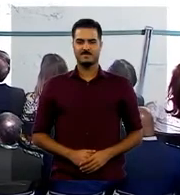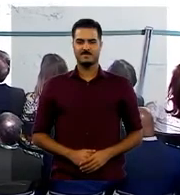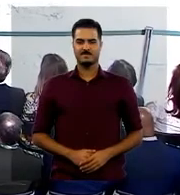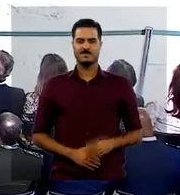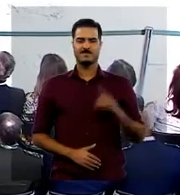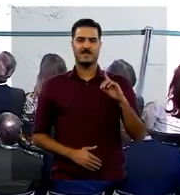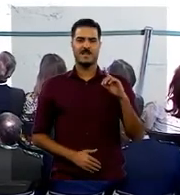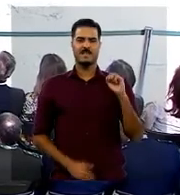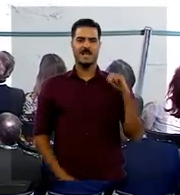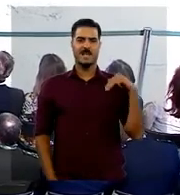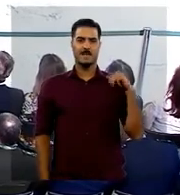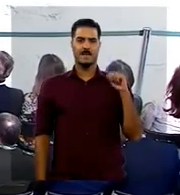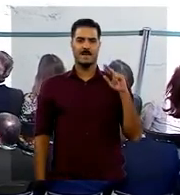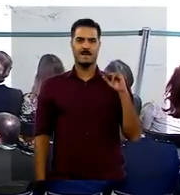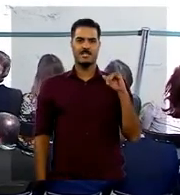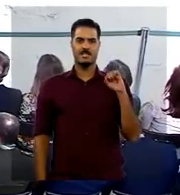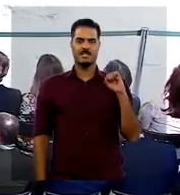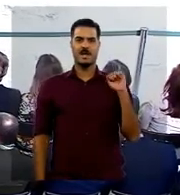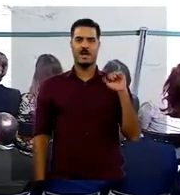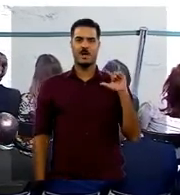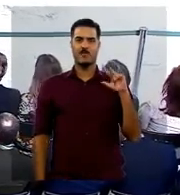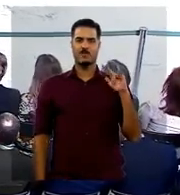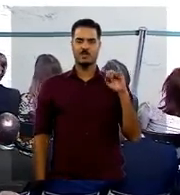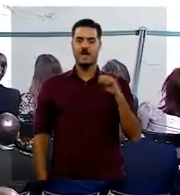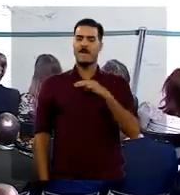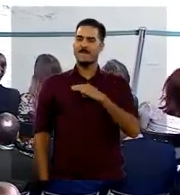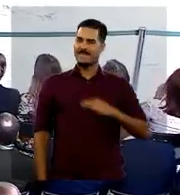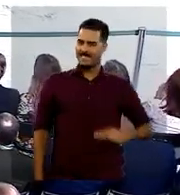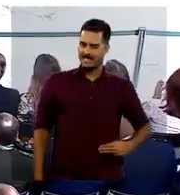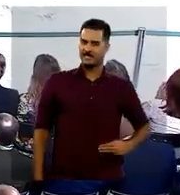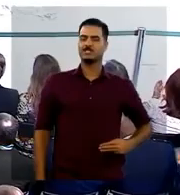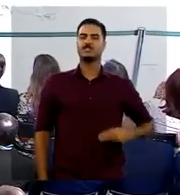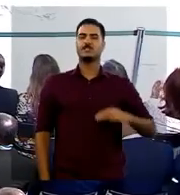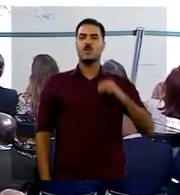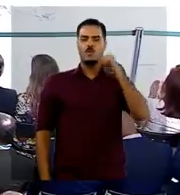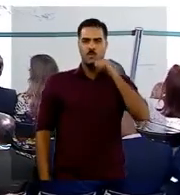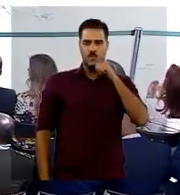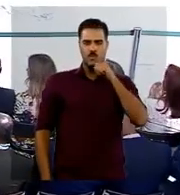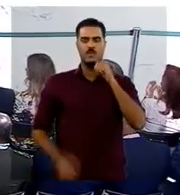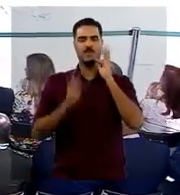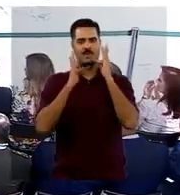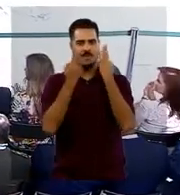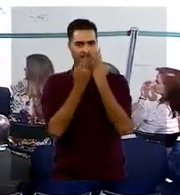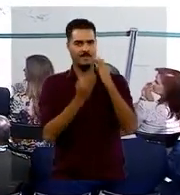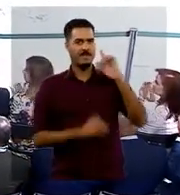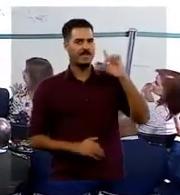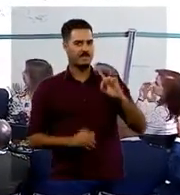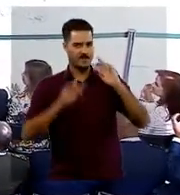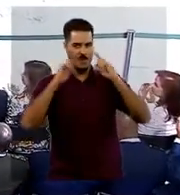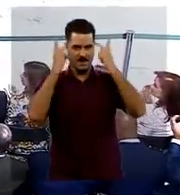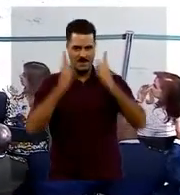Damares Alves, ministra de Estado da Mulher, da Família e dos Direitos Humanos.